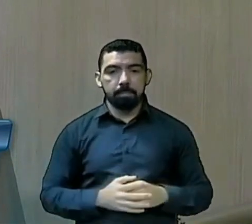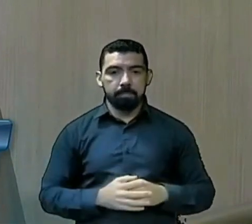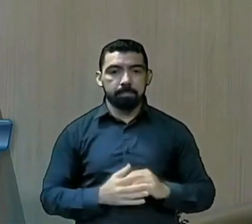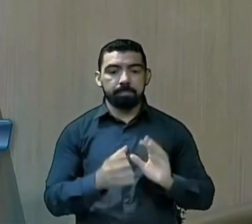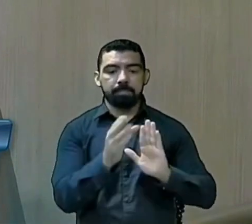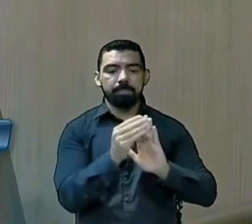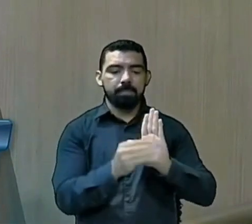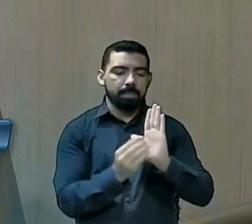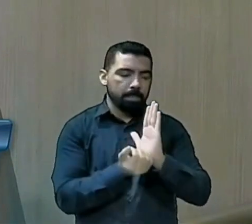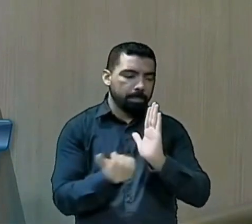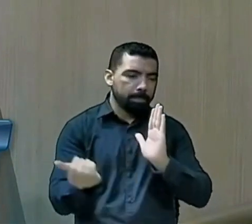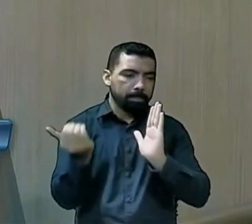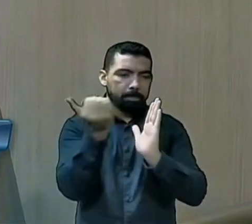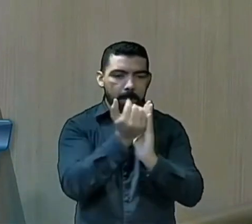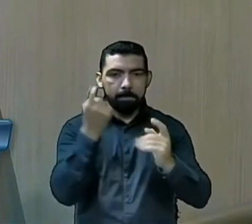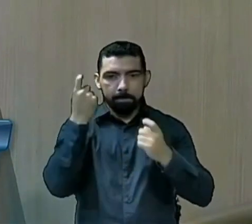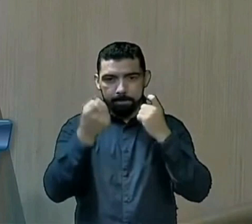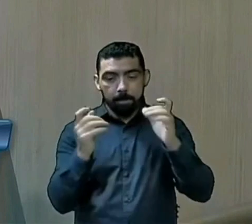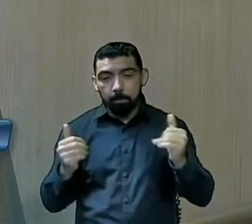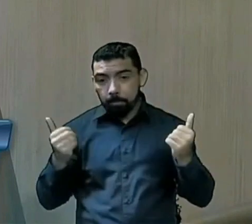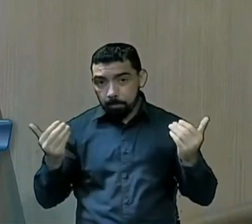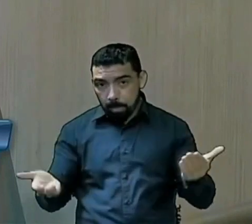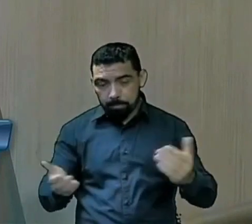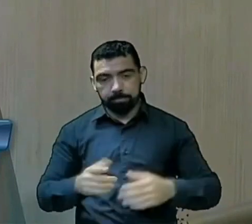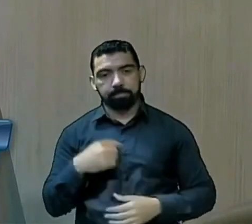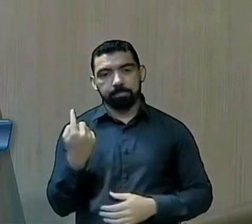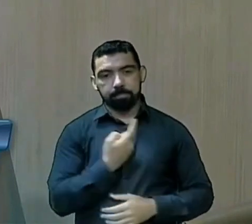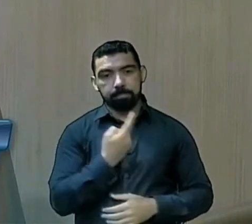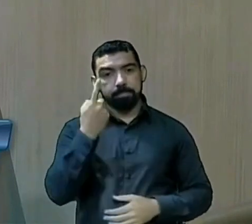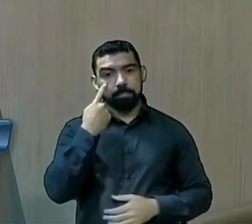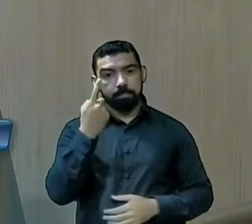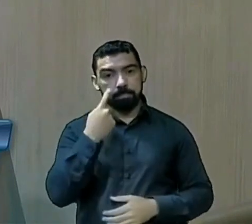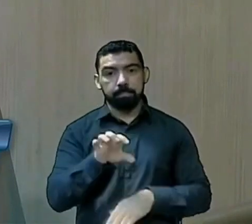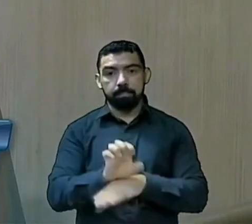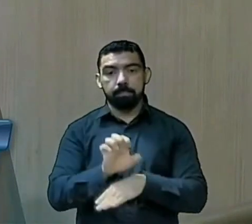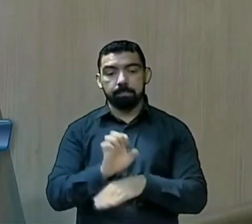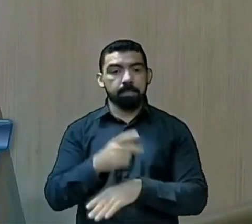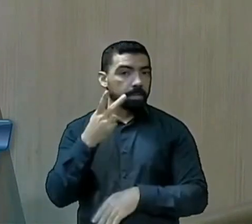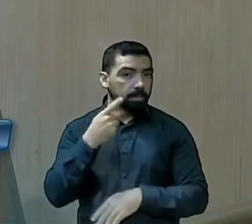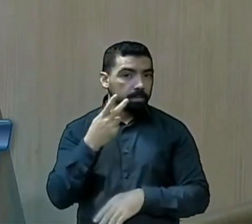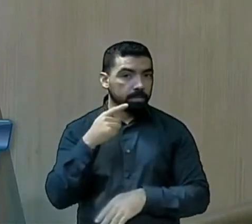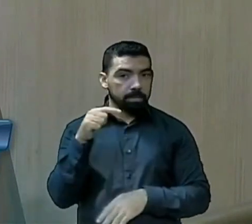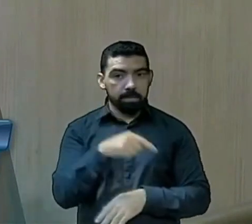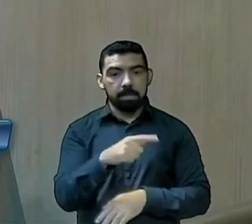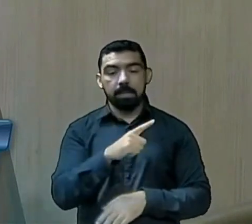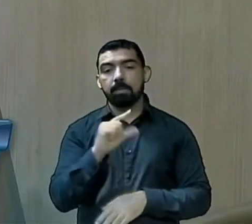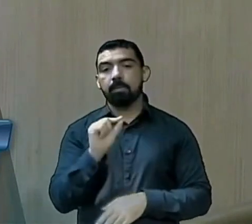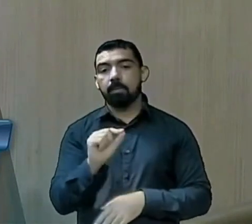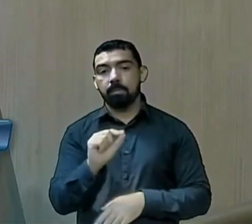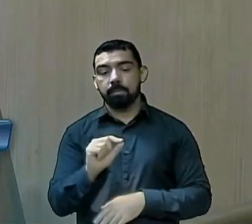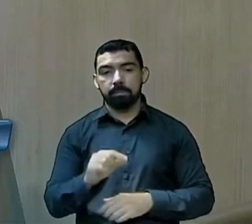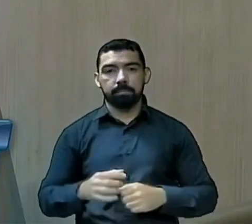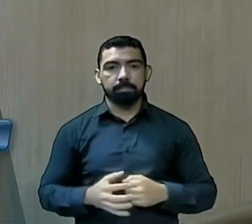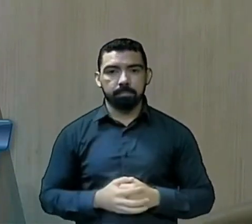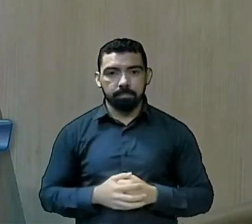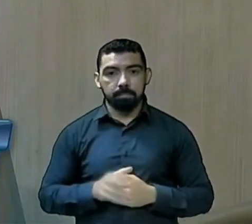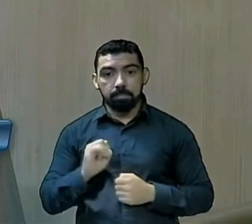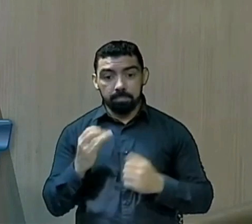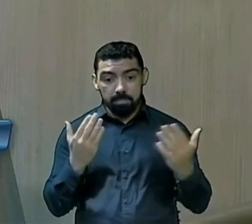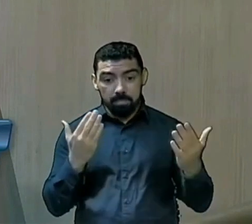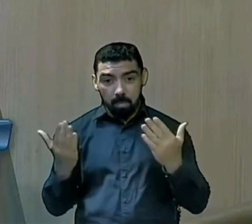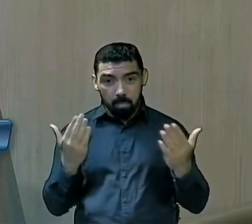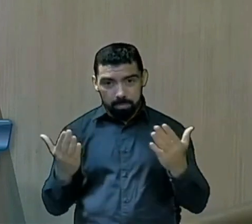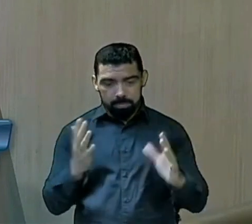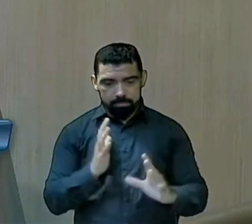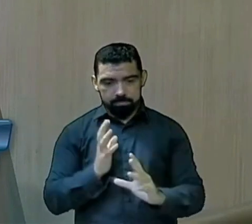mais preocupantes? É porque a gente viu que o estado do Ceará, ele teve, quando comparado as suas